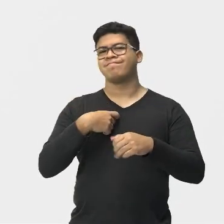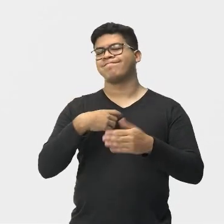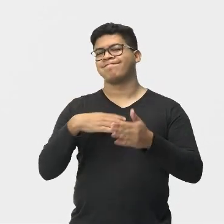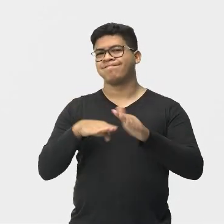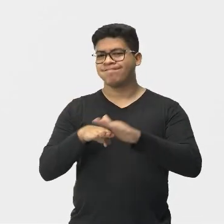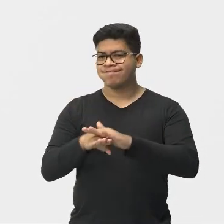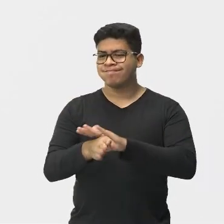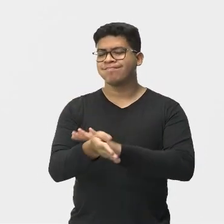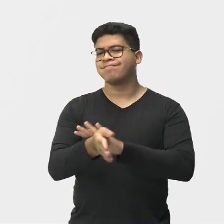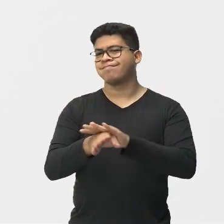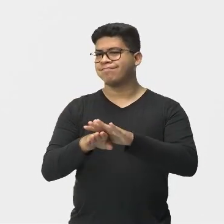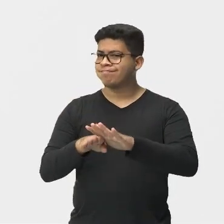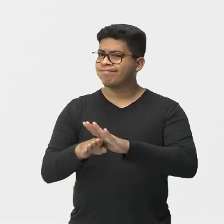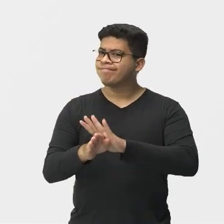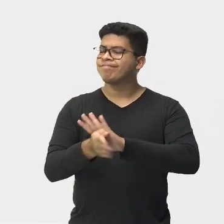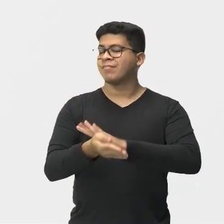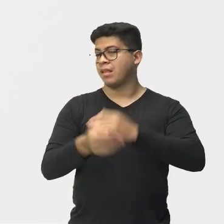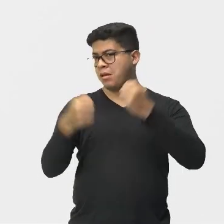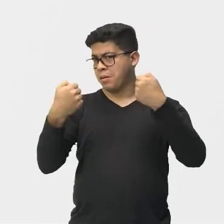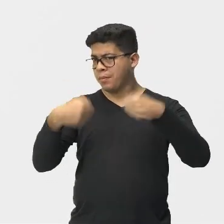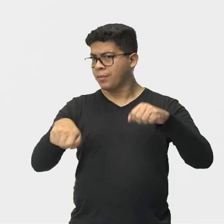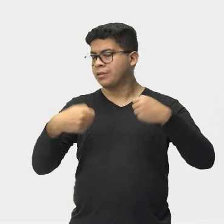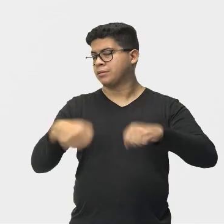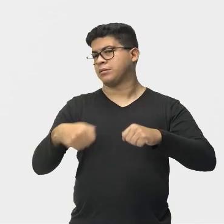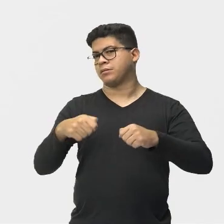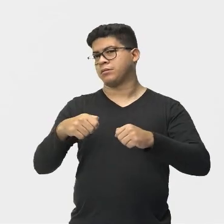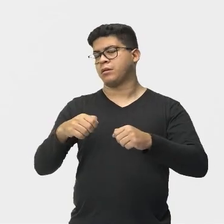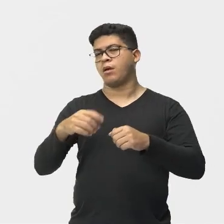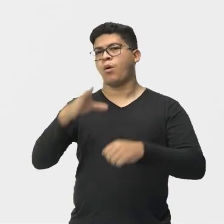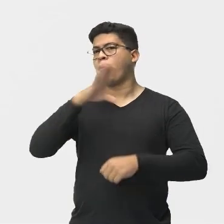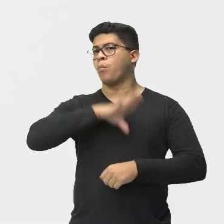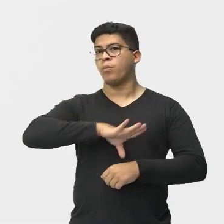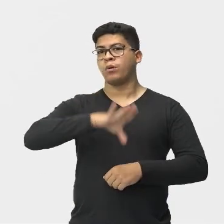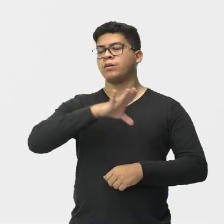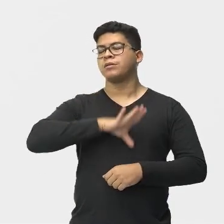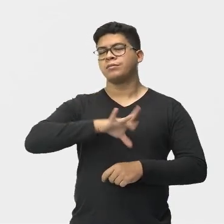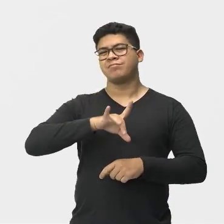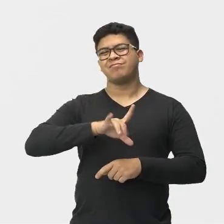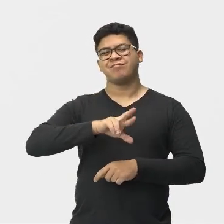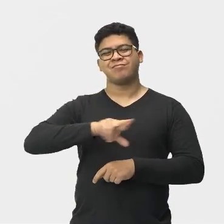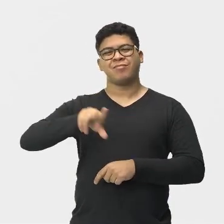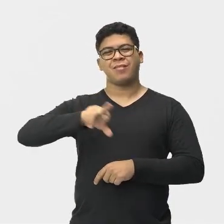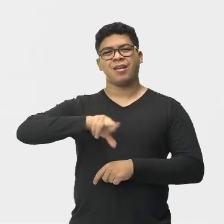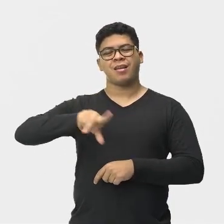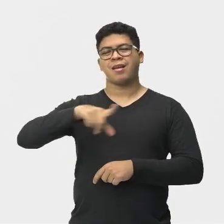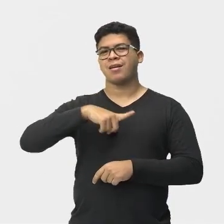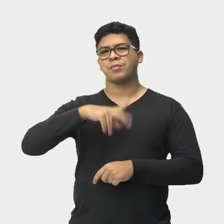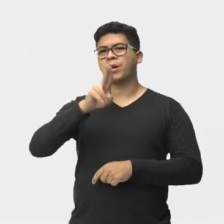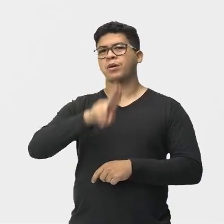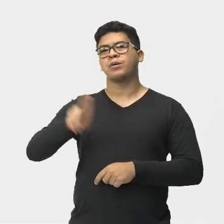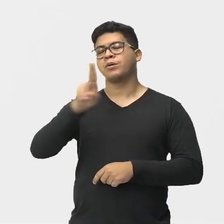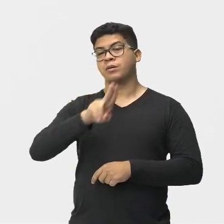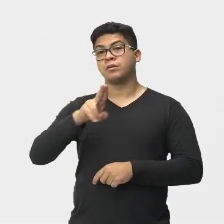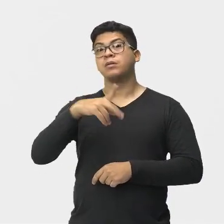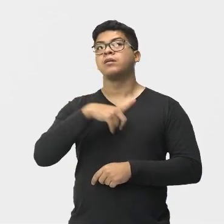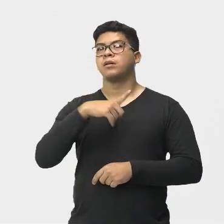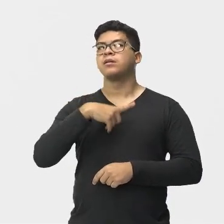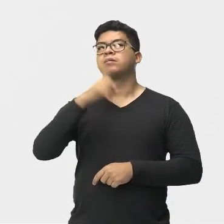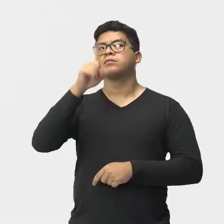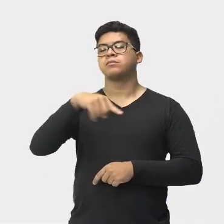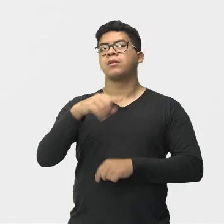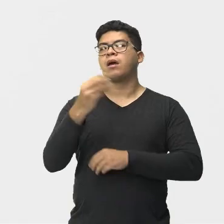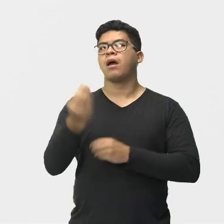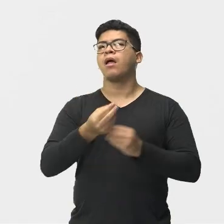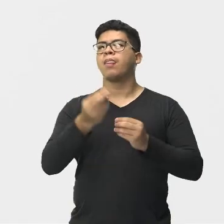muito utilizar dessa forma na língua portuguesa. Existe, mas nós não utilizamos, mas em espanhol é